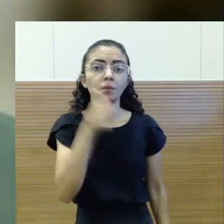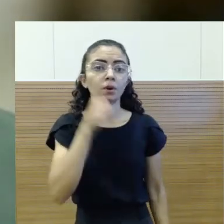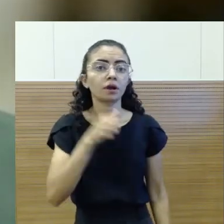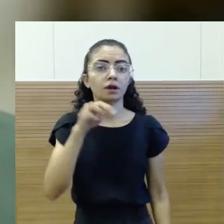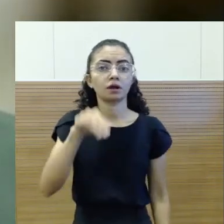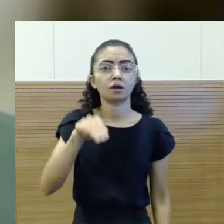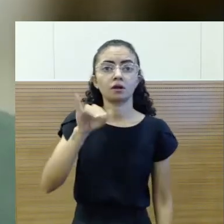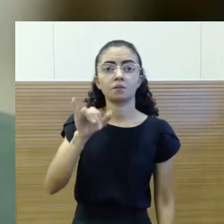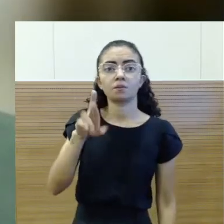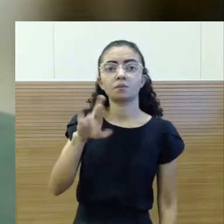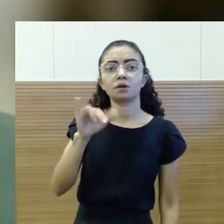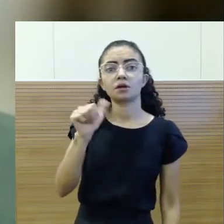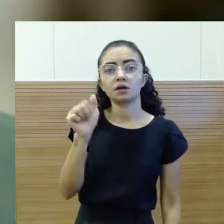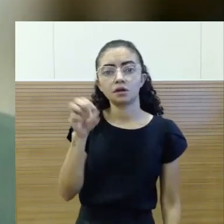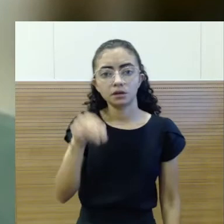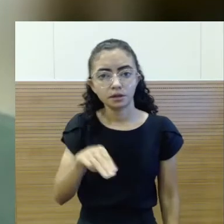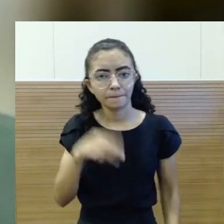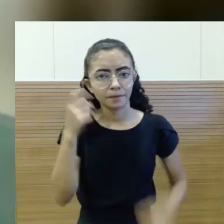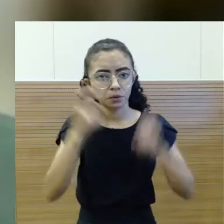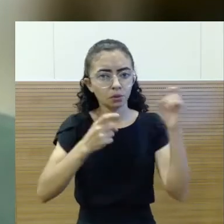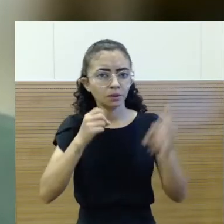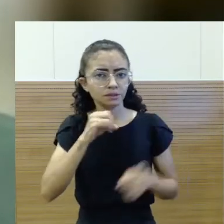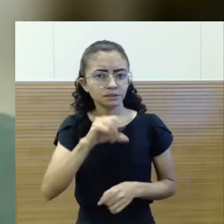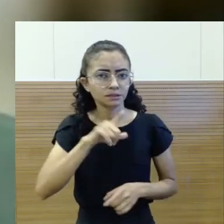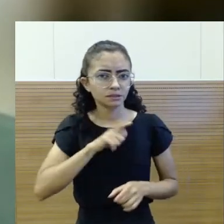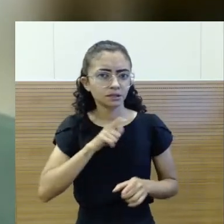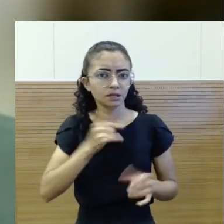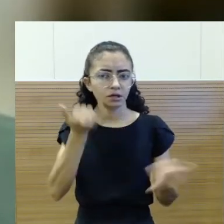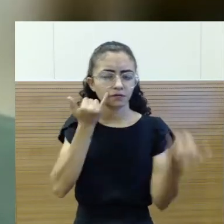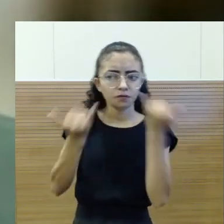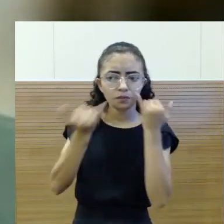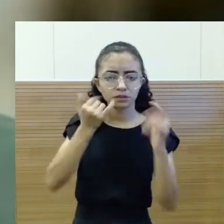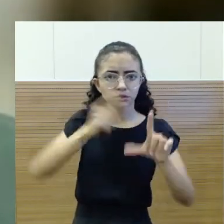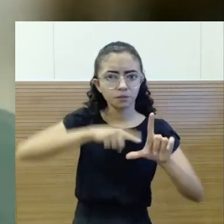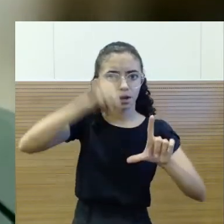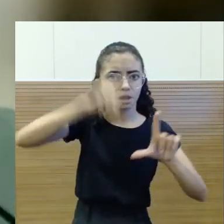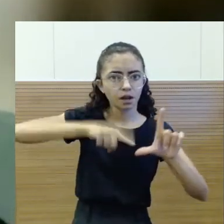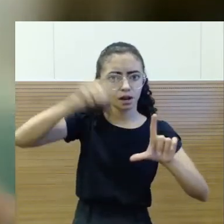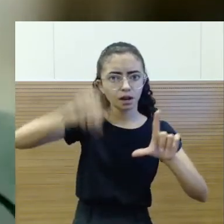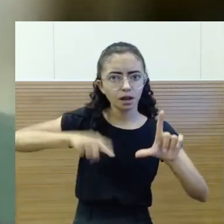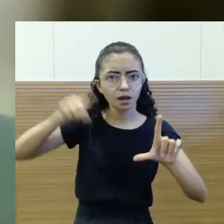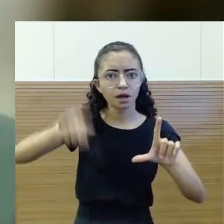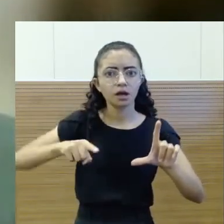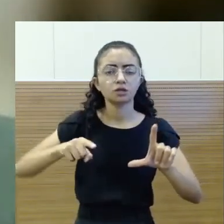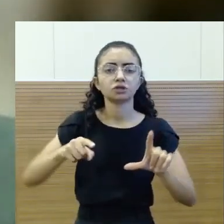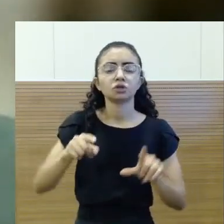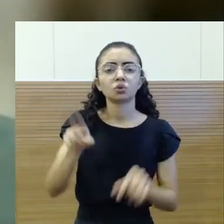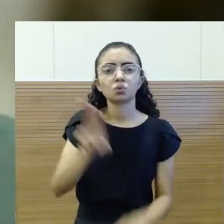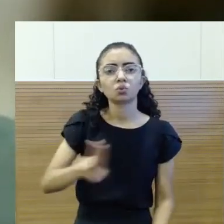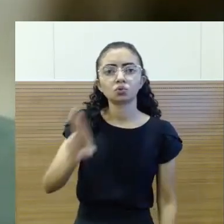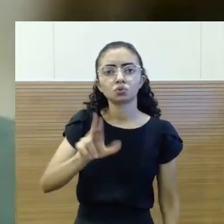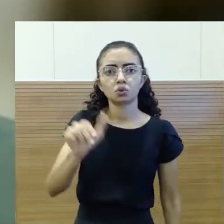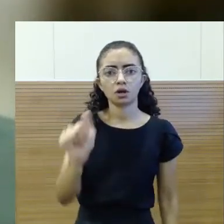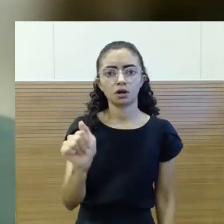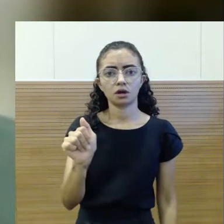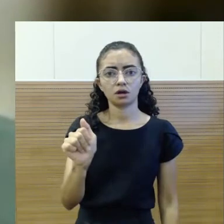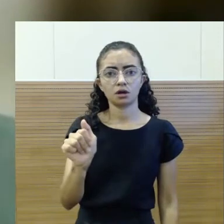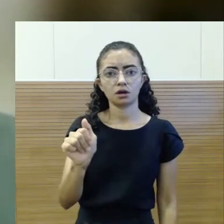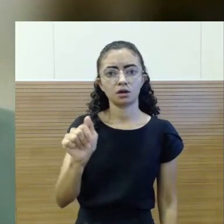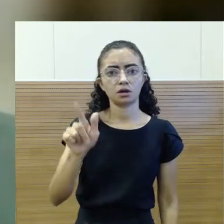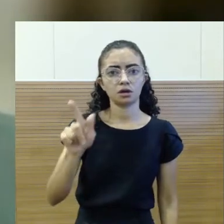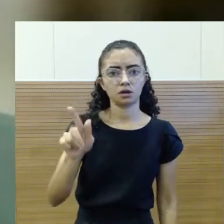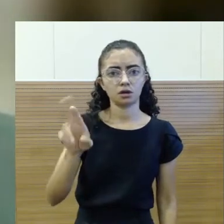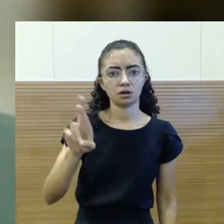sobre se existem estatísticas do comprometimento dos agrotóxicos, né, do impacto do uso de agrotóxicos nos sistemas